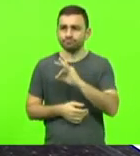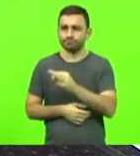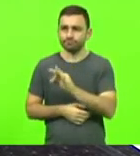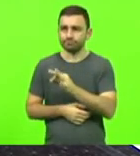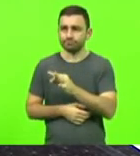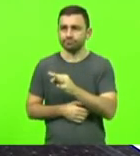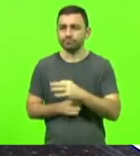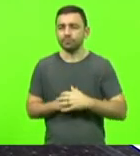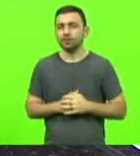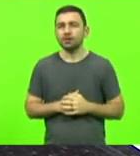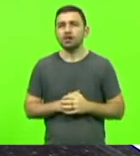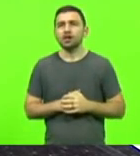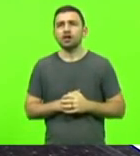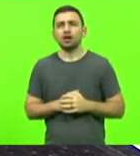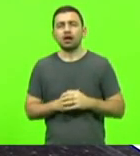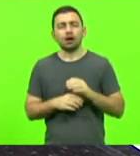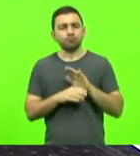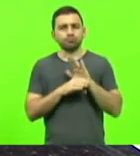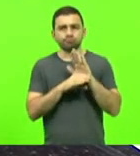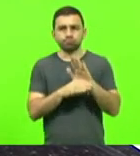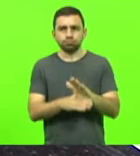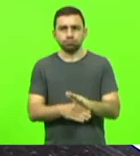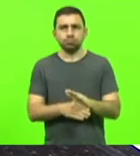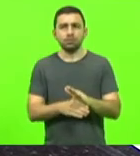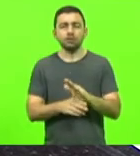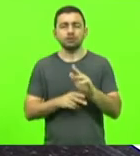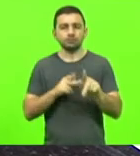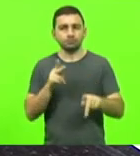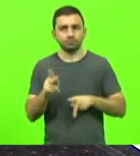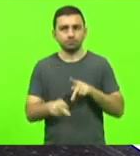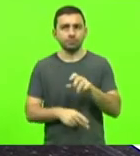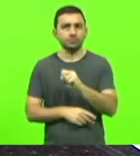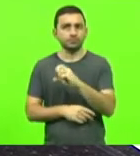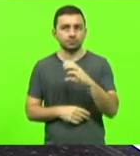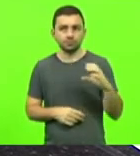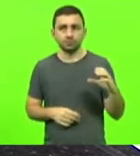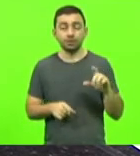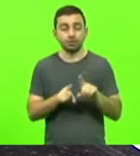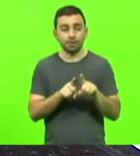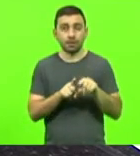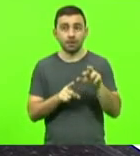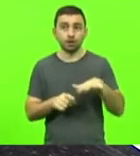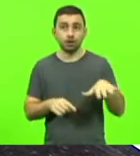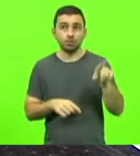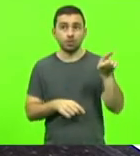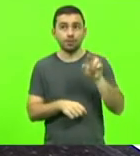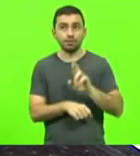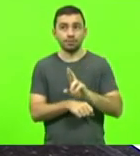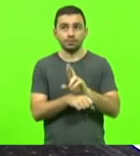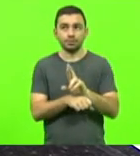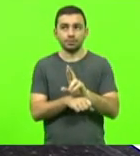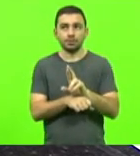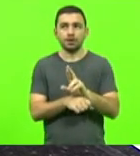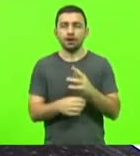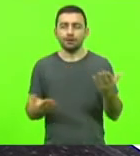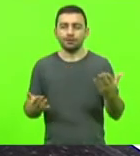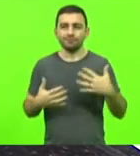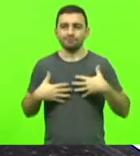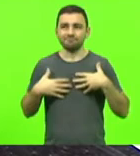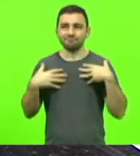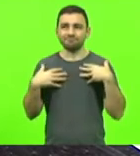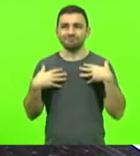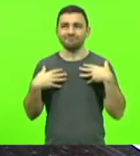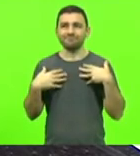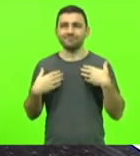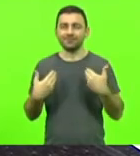fazia por toda Santa Catarina, pela região no qual ele representava. Então, vai a homenagem